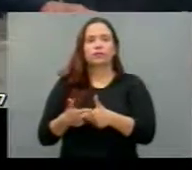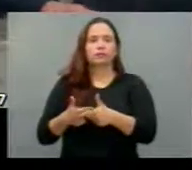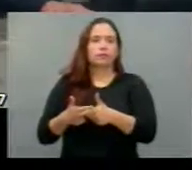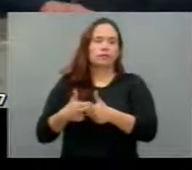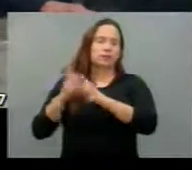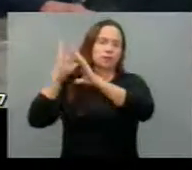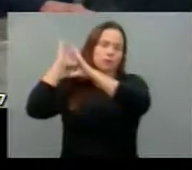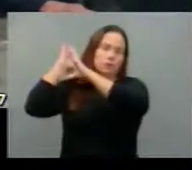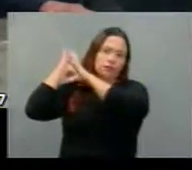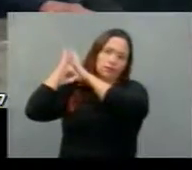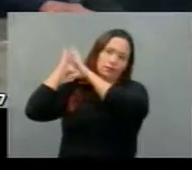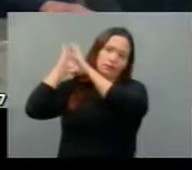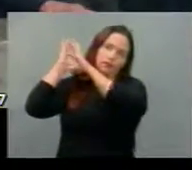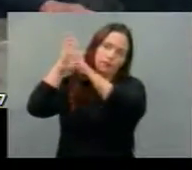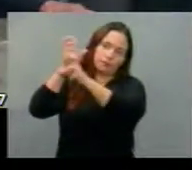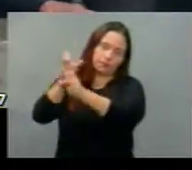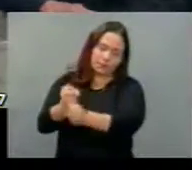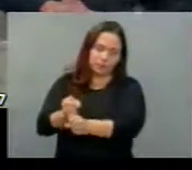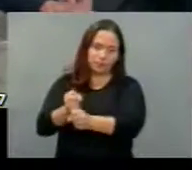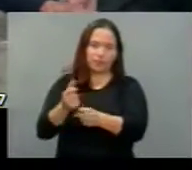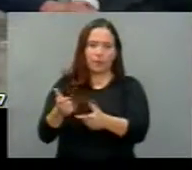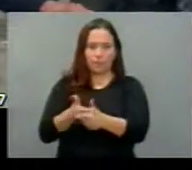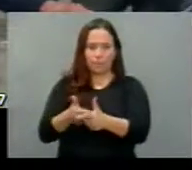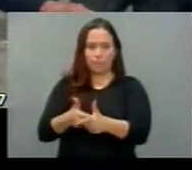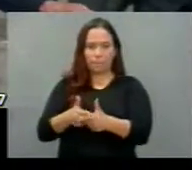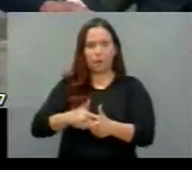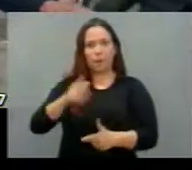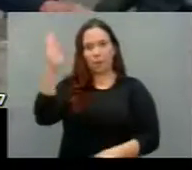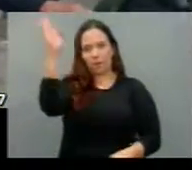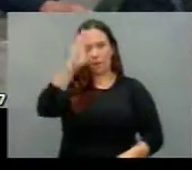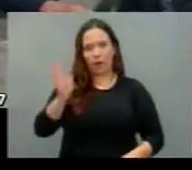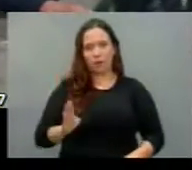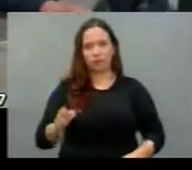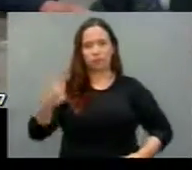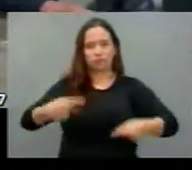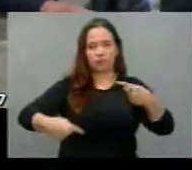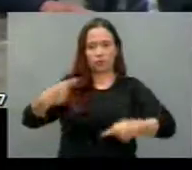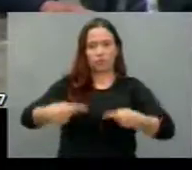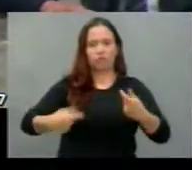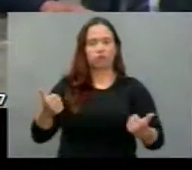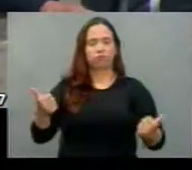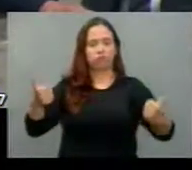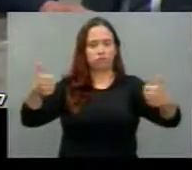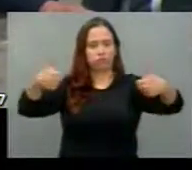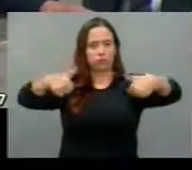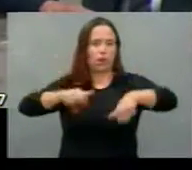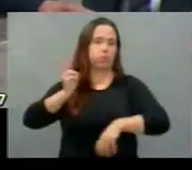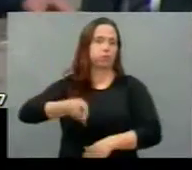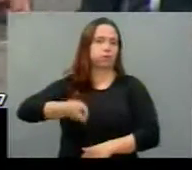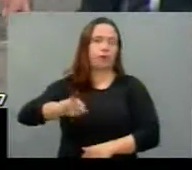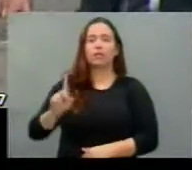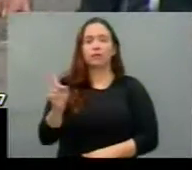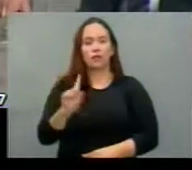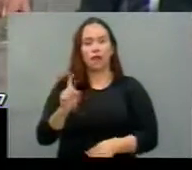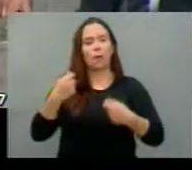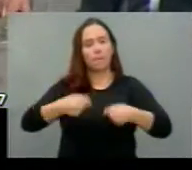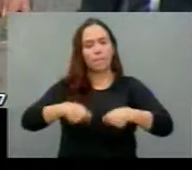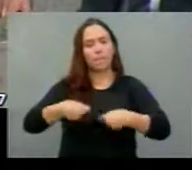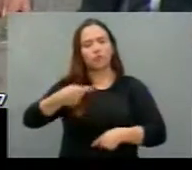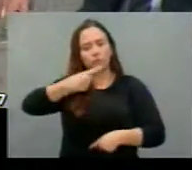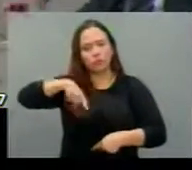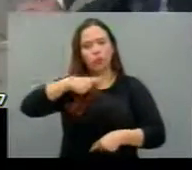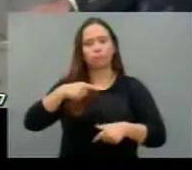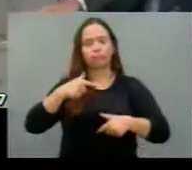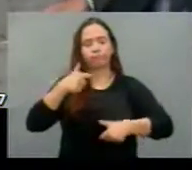durante o caminhamento democrático do nosso país, permaneçam no futuro próximo. Nós precisamos cortar